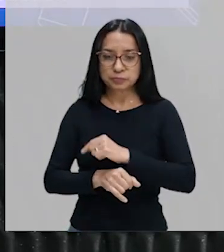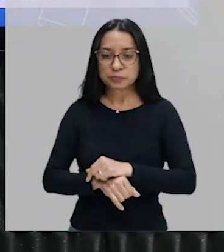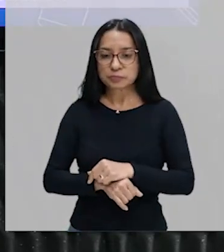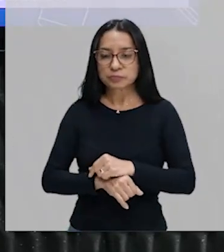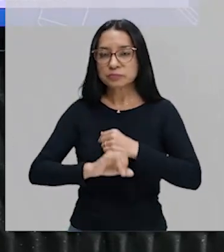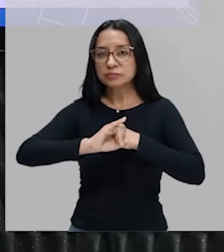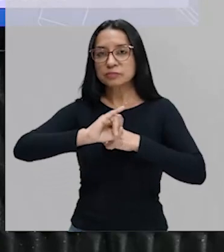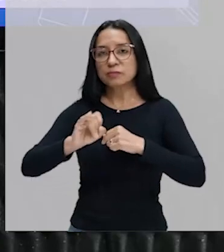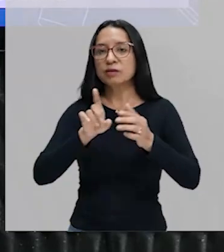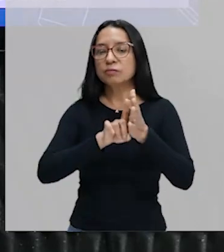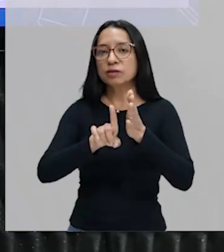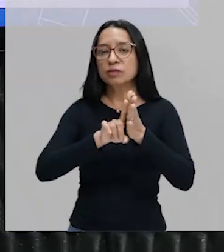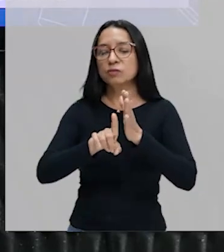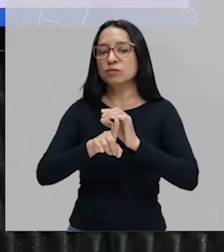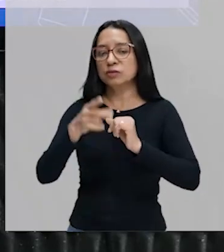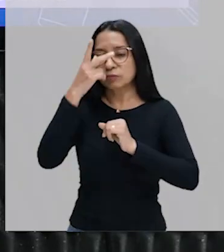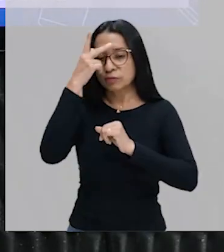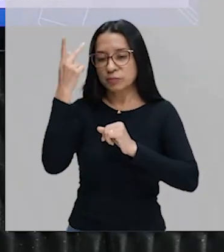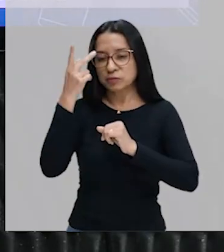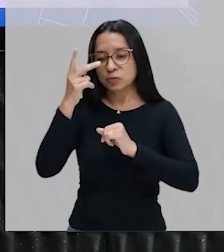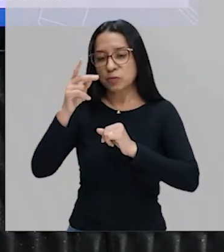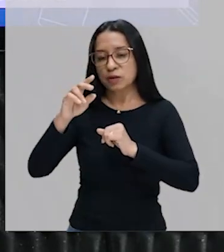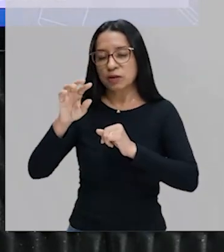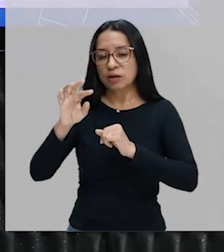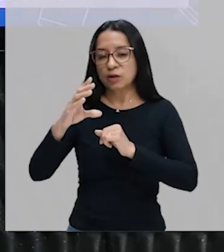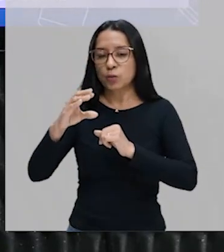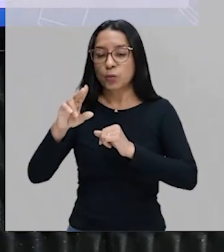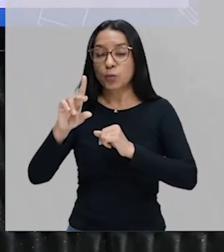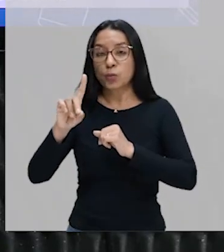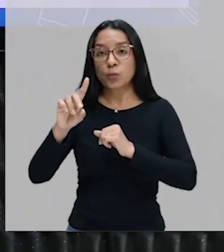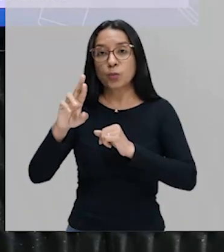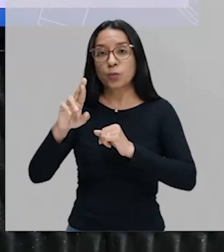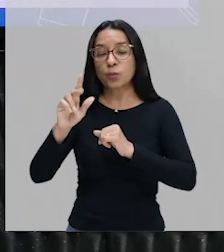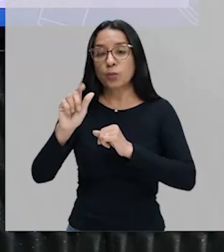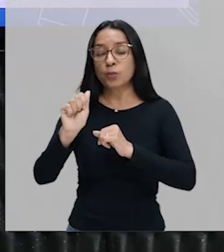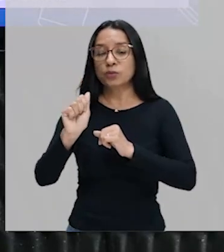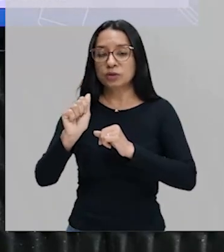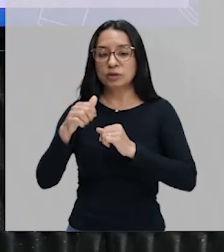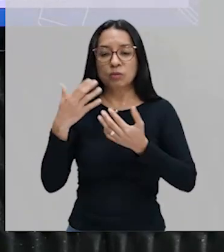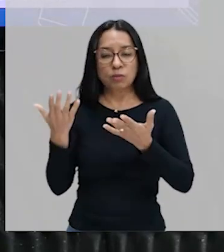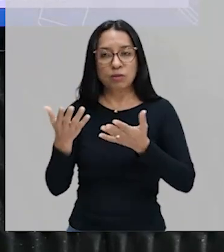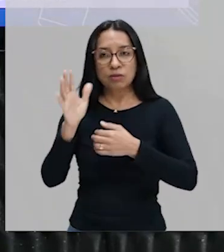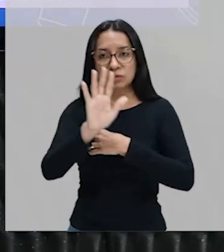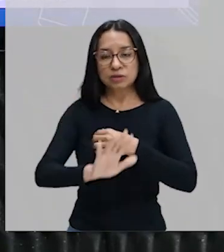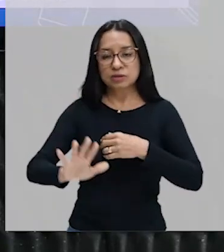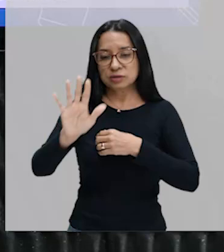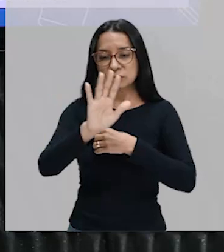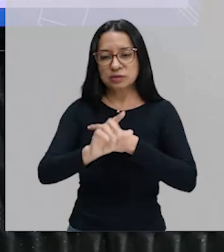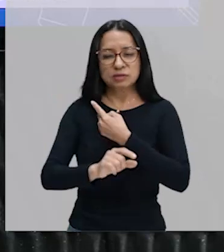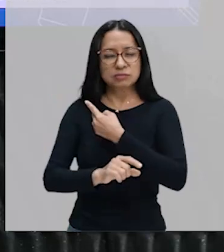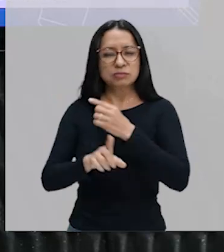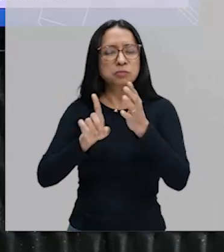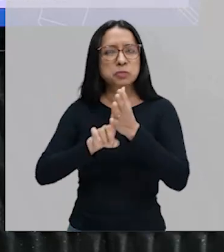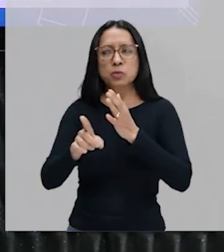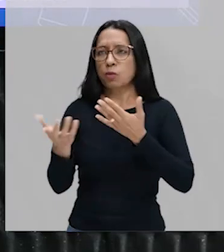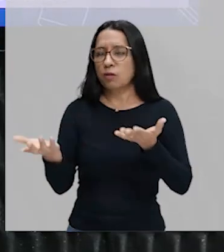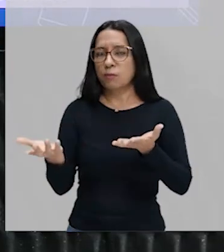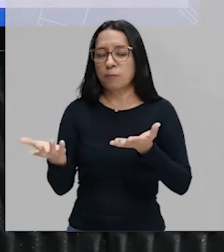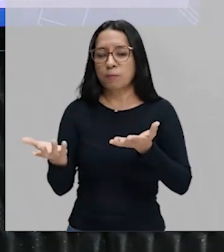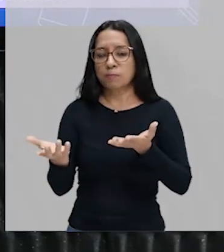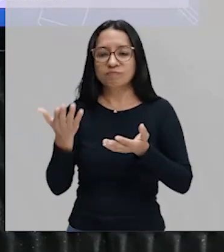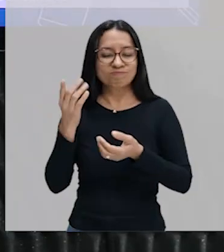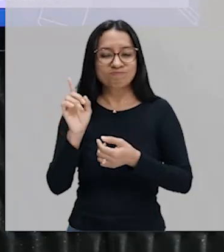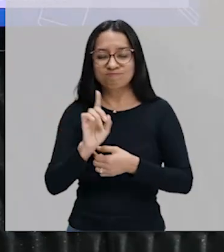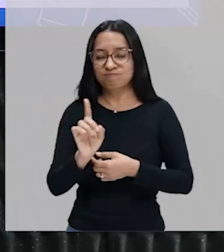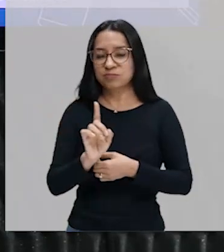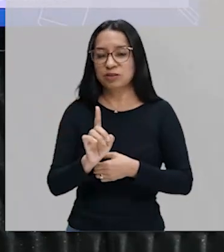Se você pergunta para o curdo qual é a tua nacionalidade, tu é turco, tu é iraniano, tu é sírio, ele diz